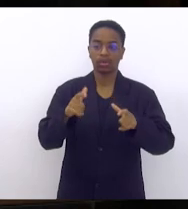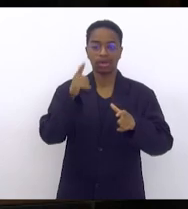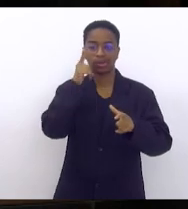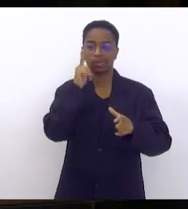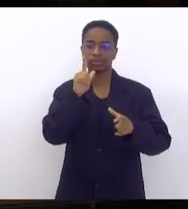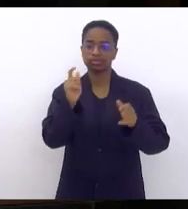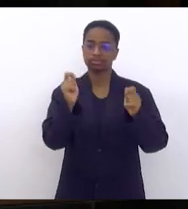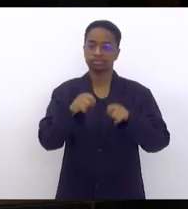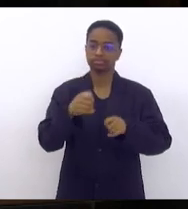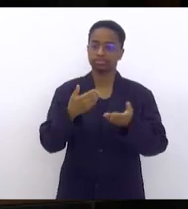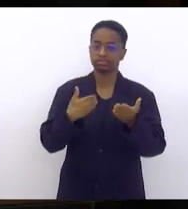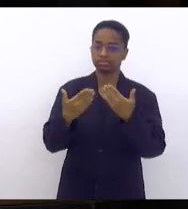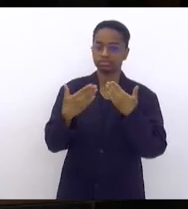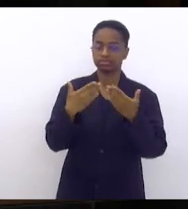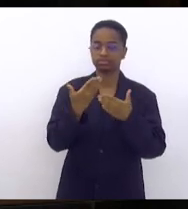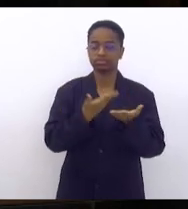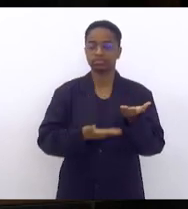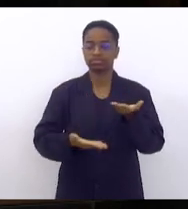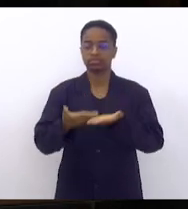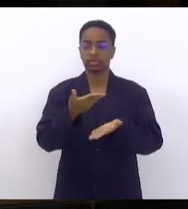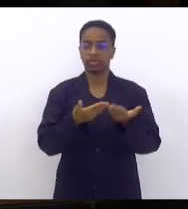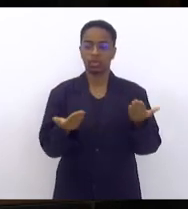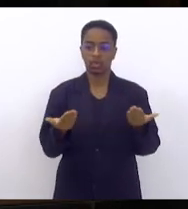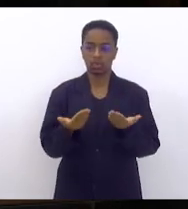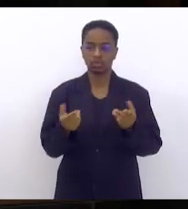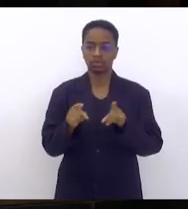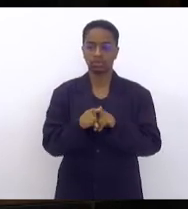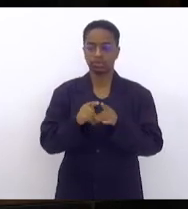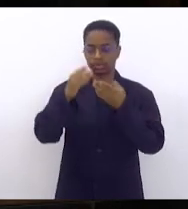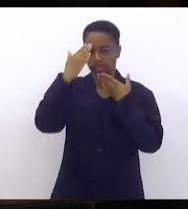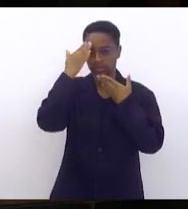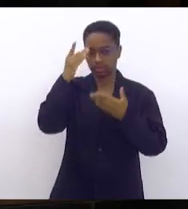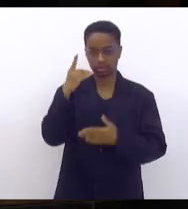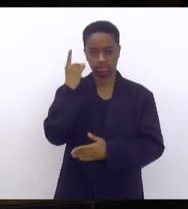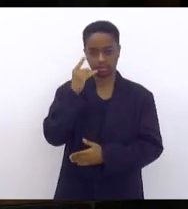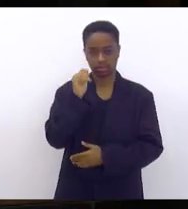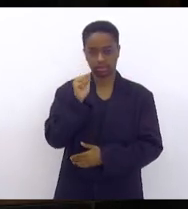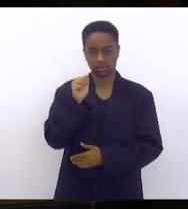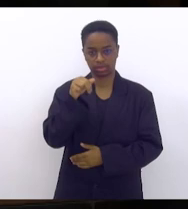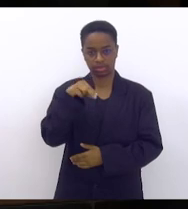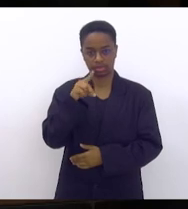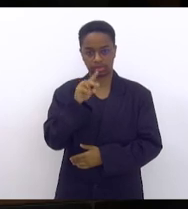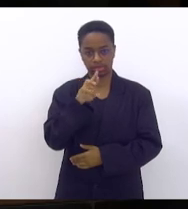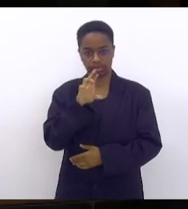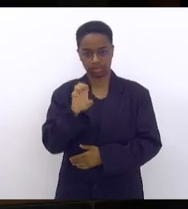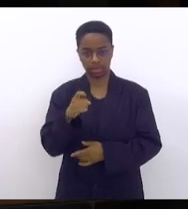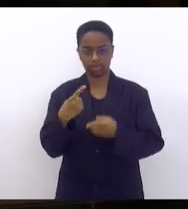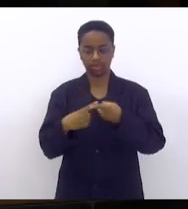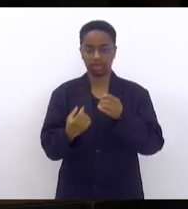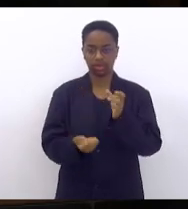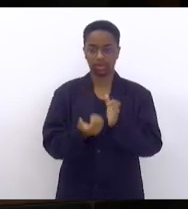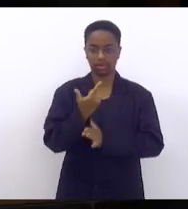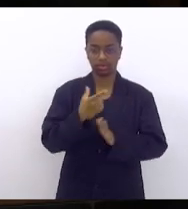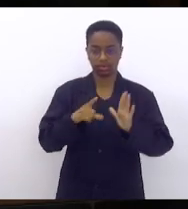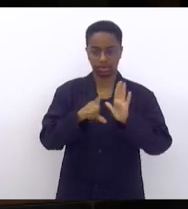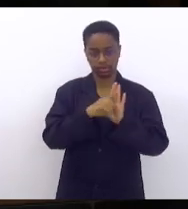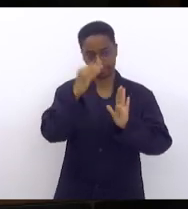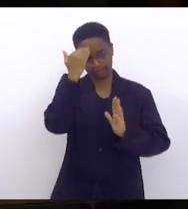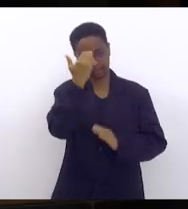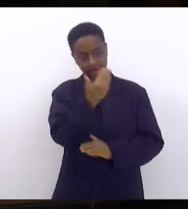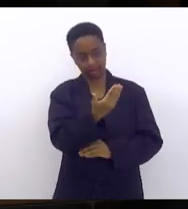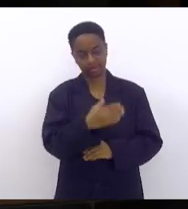poder estar conversando hoje. Gostaria de agradecer ao deputado André Correia, que foi o autor dessa lei. Muito